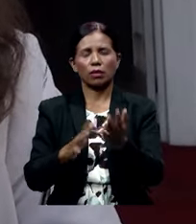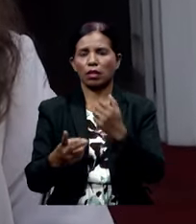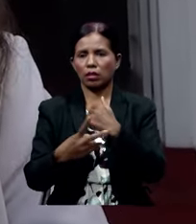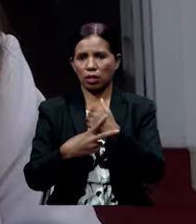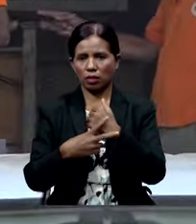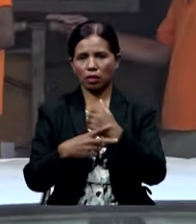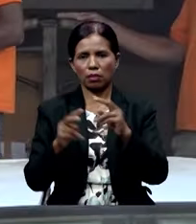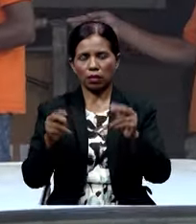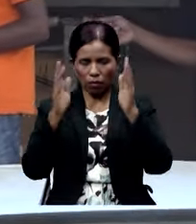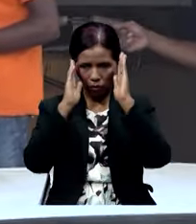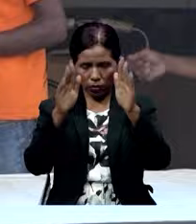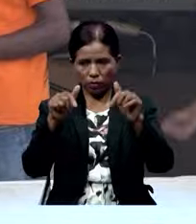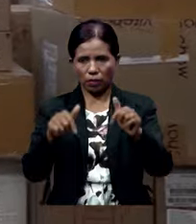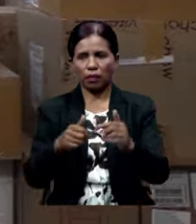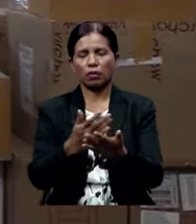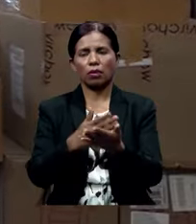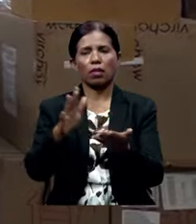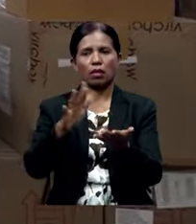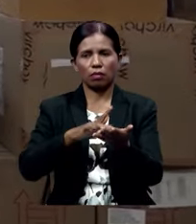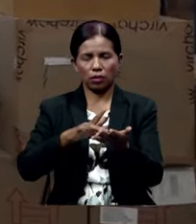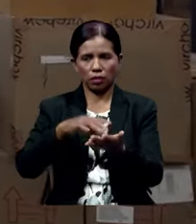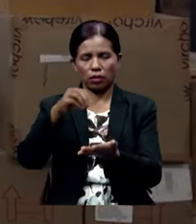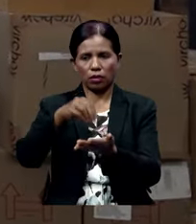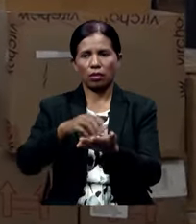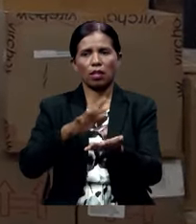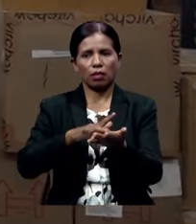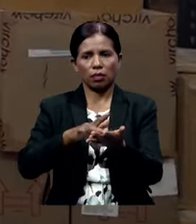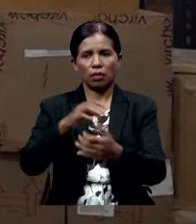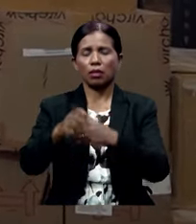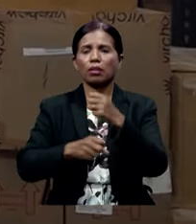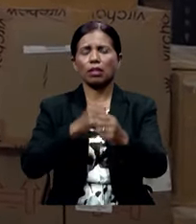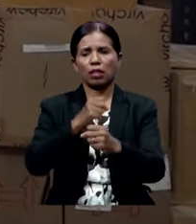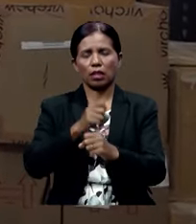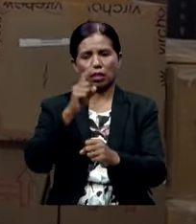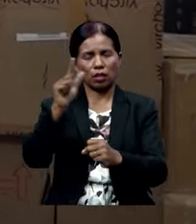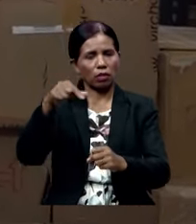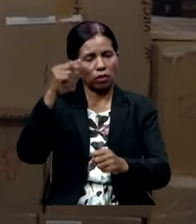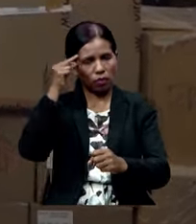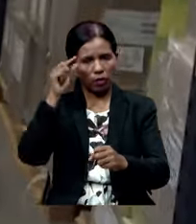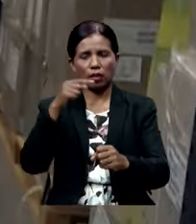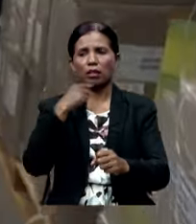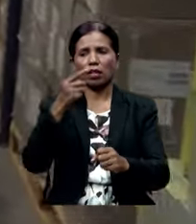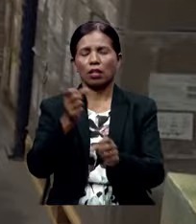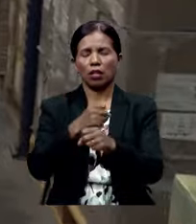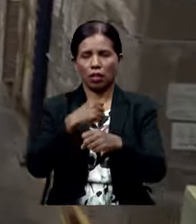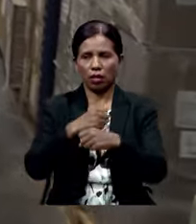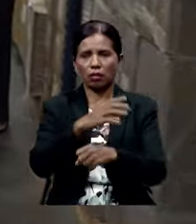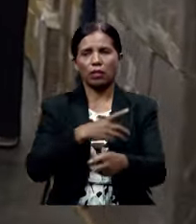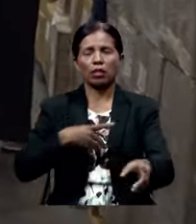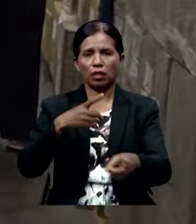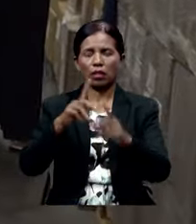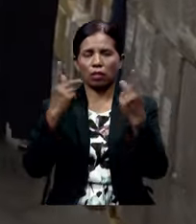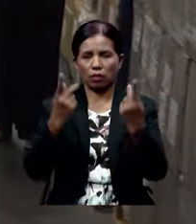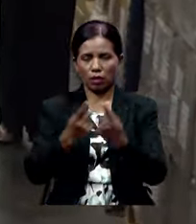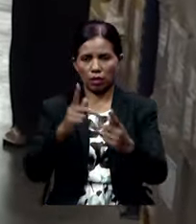ta atenção bene ne. Atu compra medicamento ho di garante estoka i muruk batinang idan yan, governante ne hala ona adjudicação direta ba